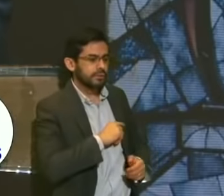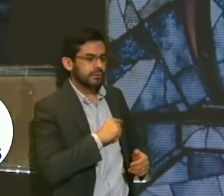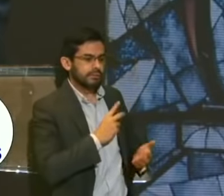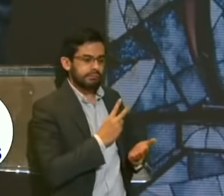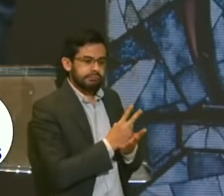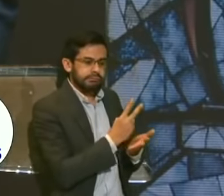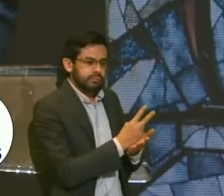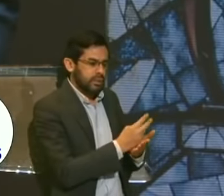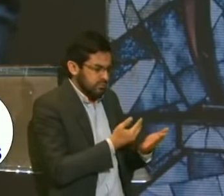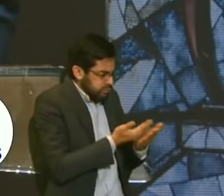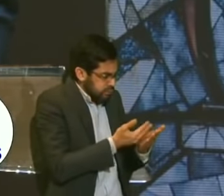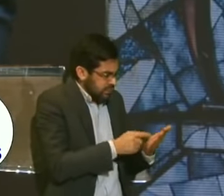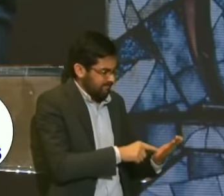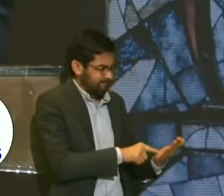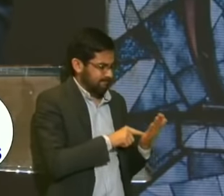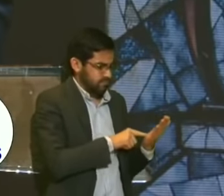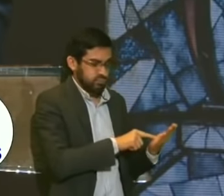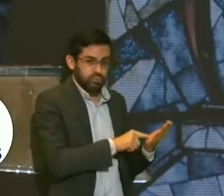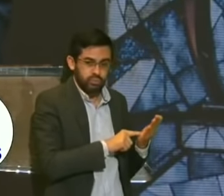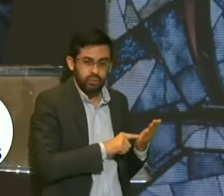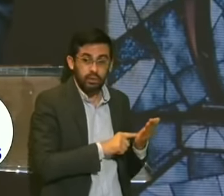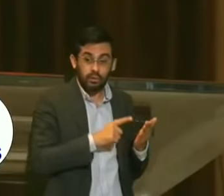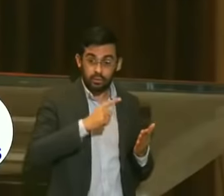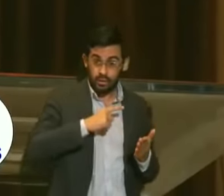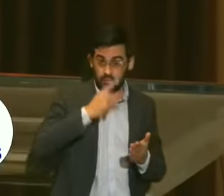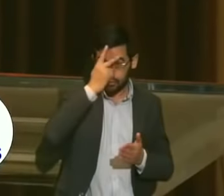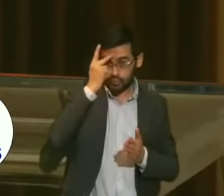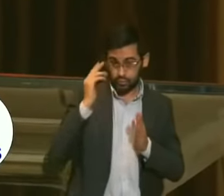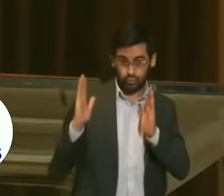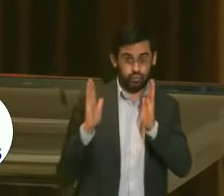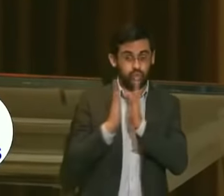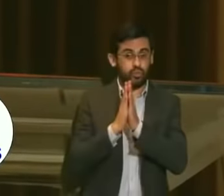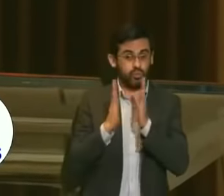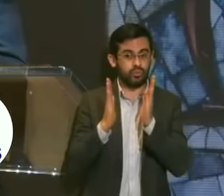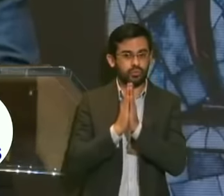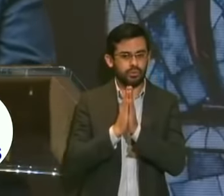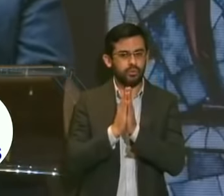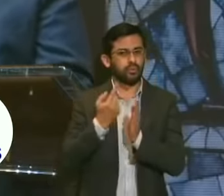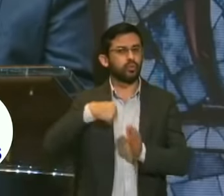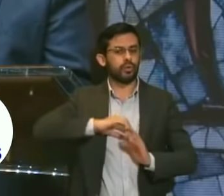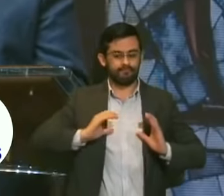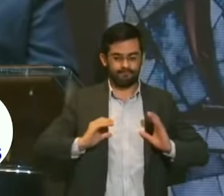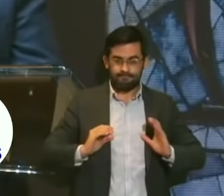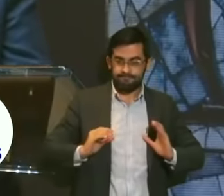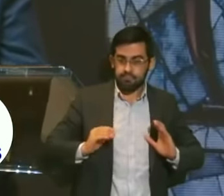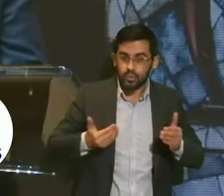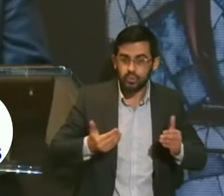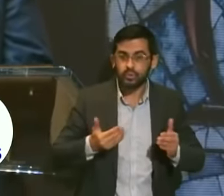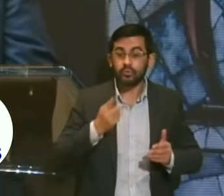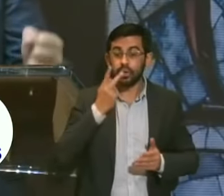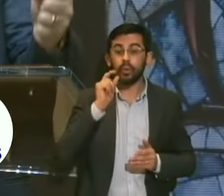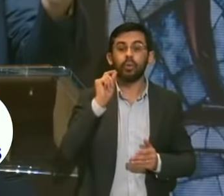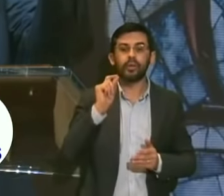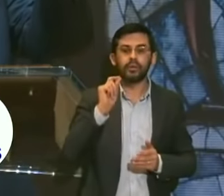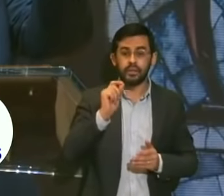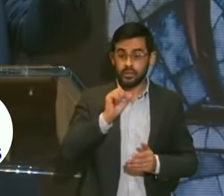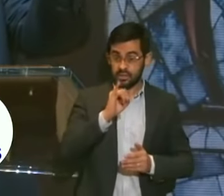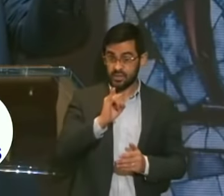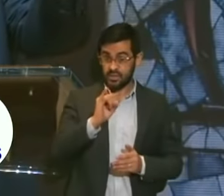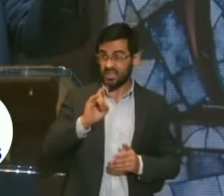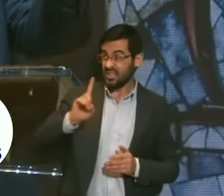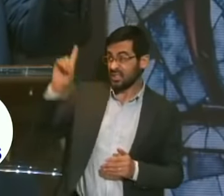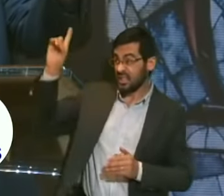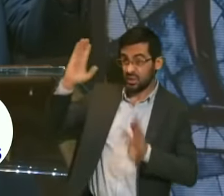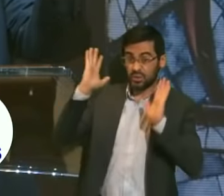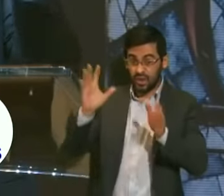com a palavra e tem gente intercedendo pela gente, a gente toma coragem de dizer, não, se Deus já